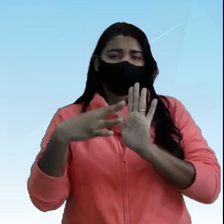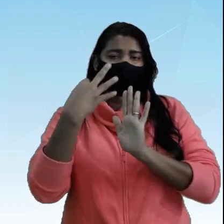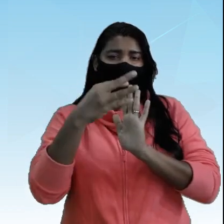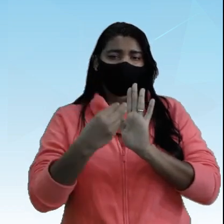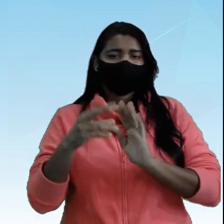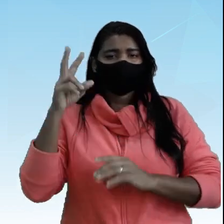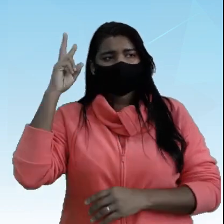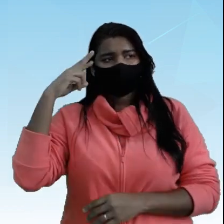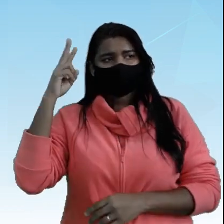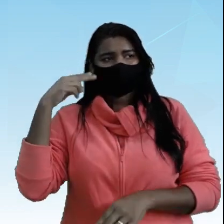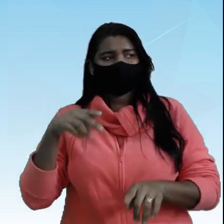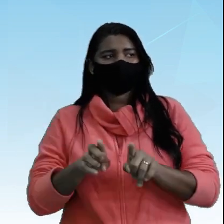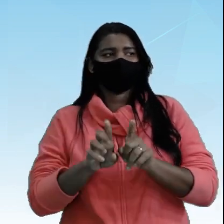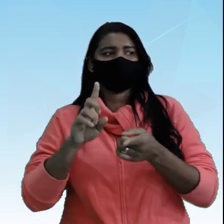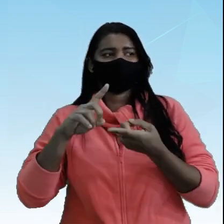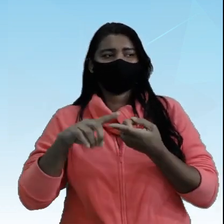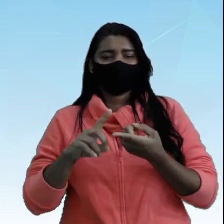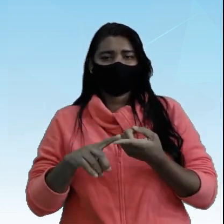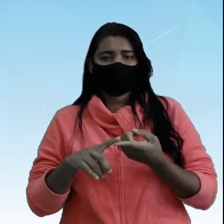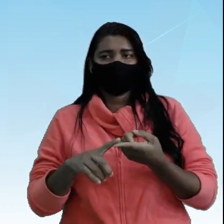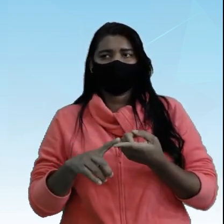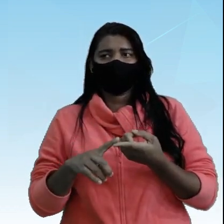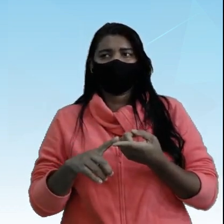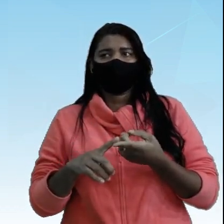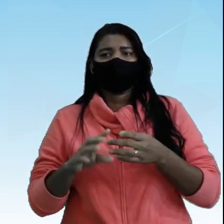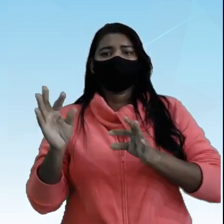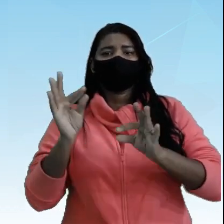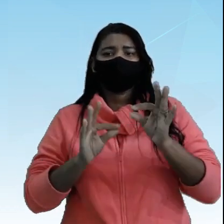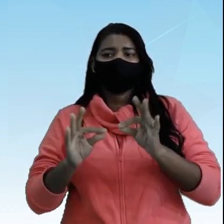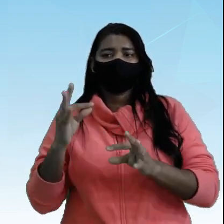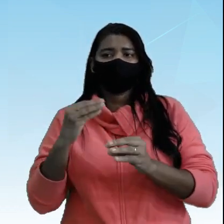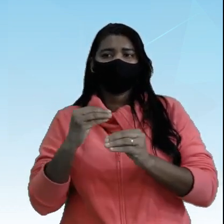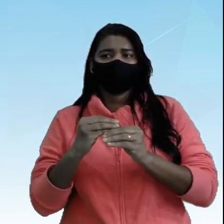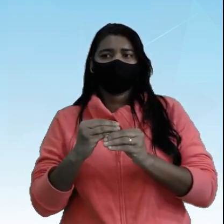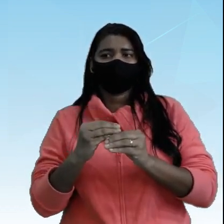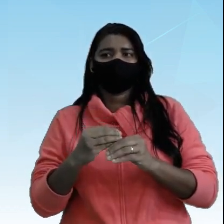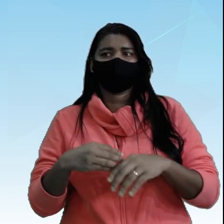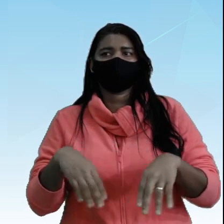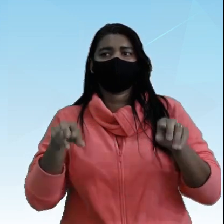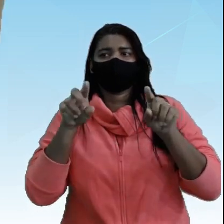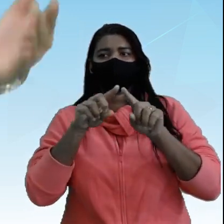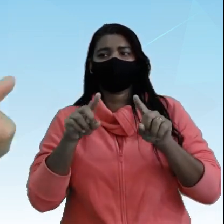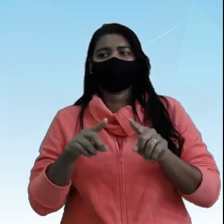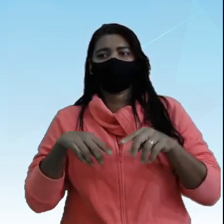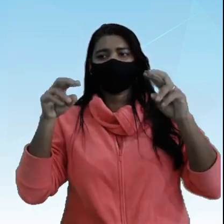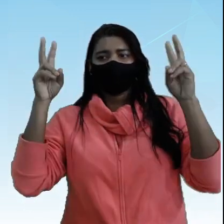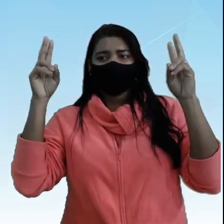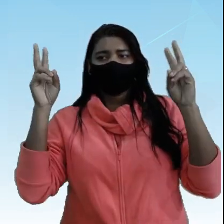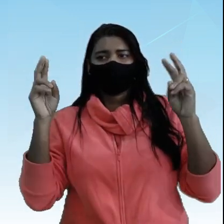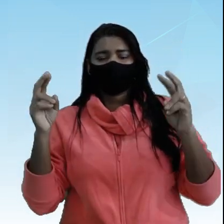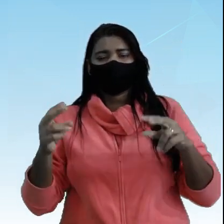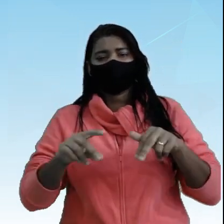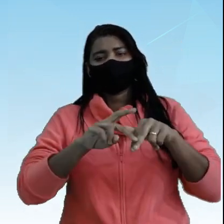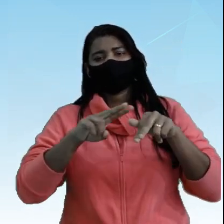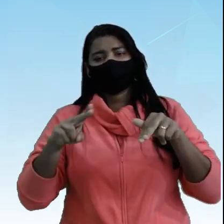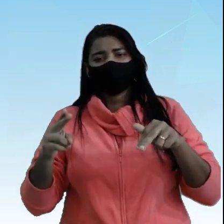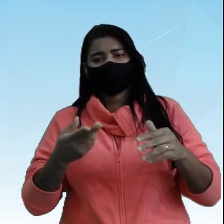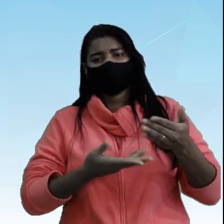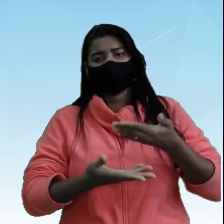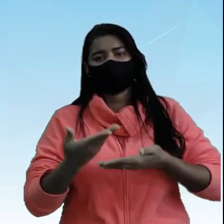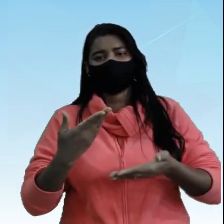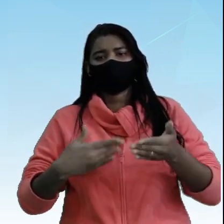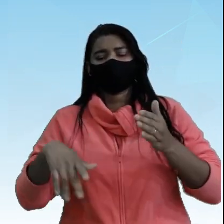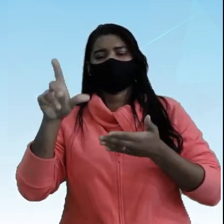lembrar o estilo. E lembrar que a estilística ela é muito associada aos textos, aos gêneros que circundam